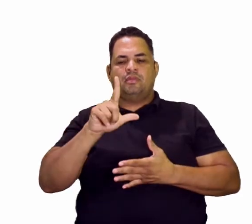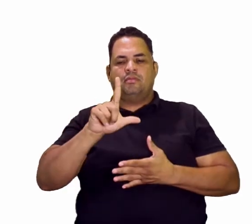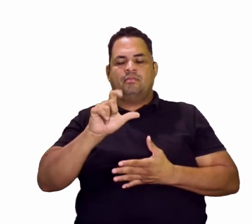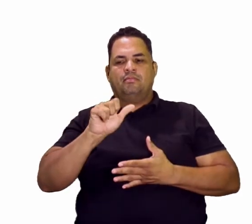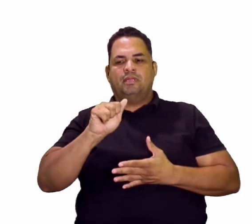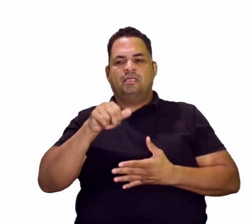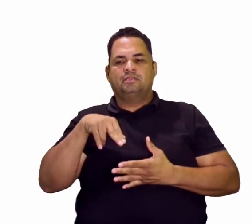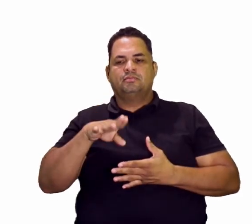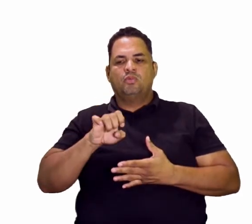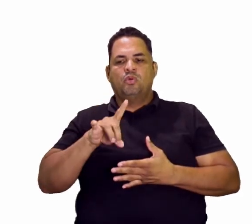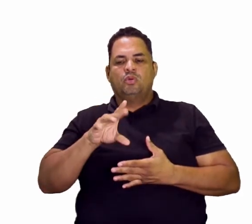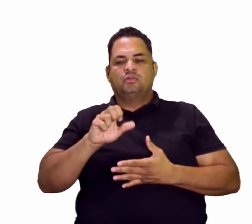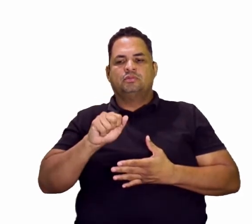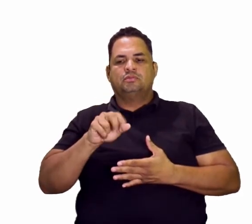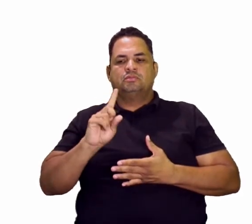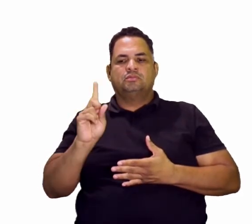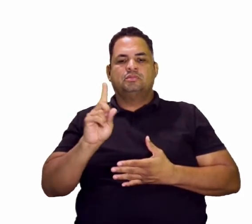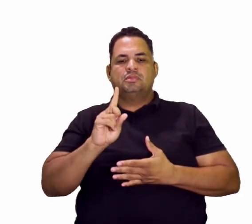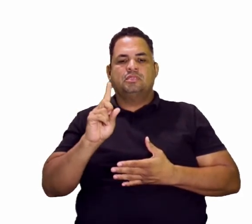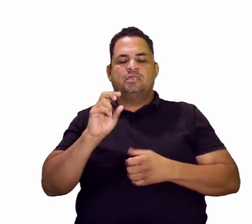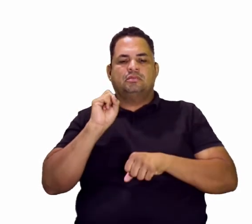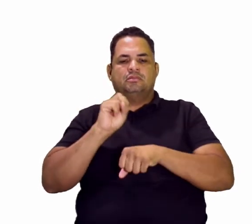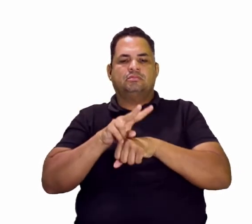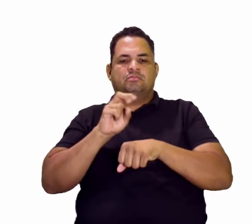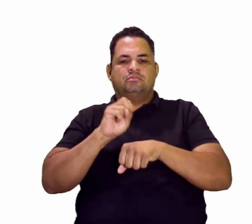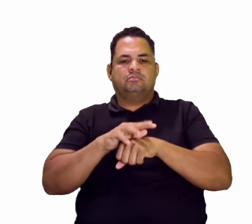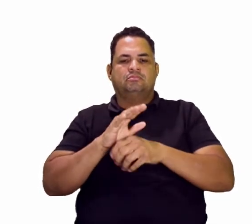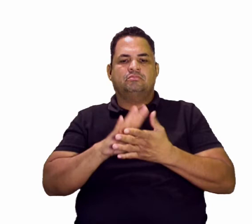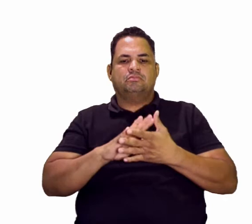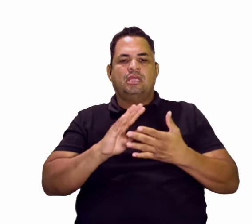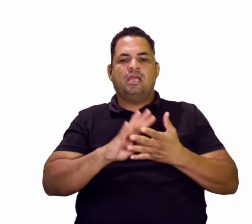Plasmódio não é um vírus, e sim um